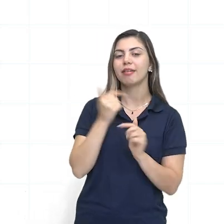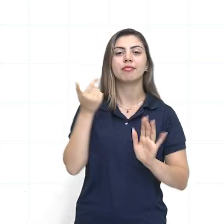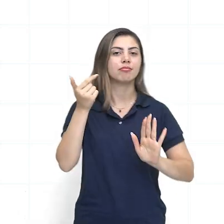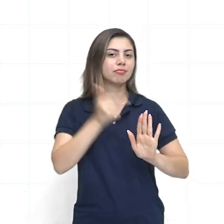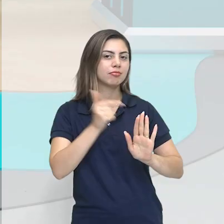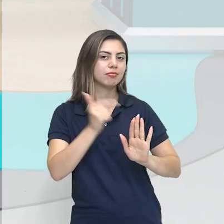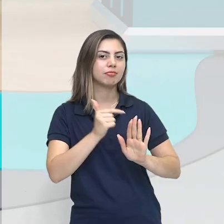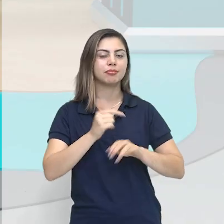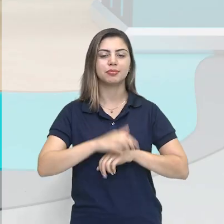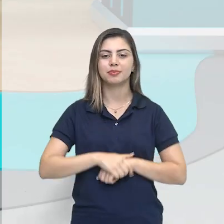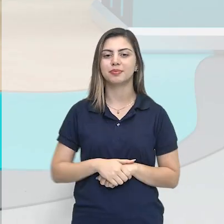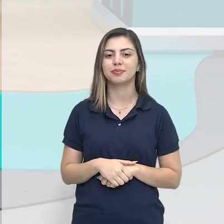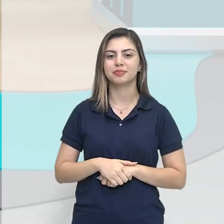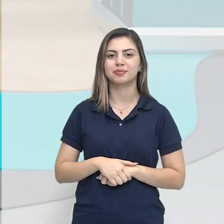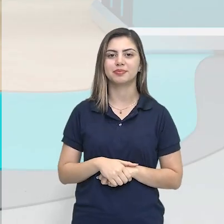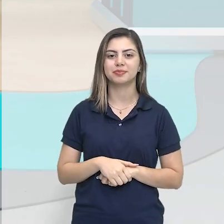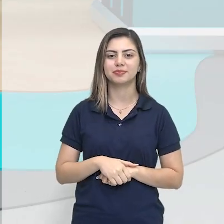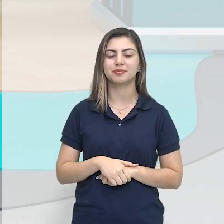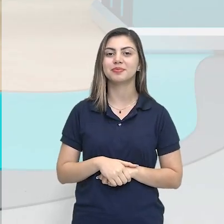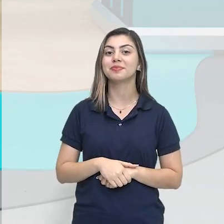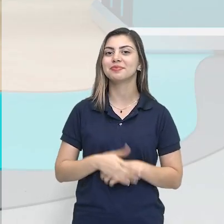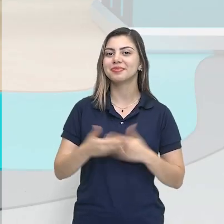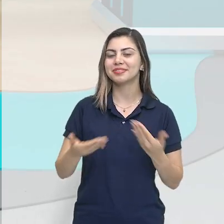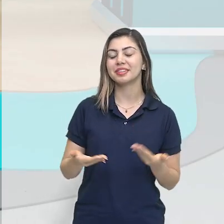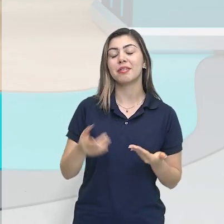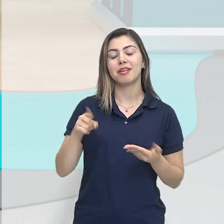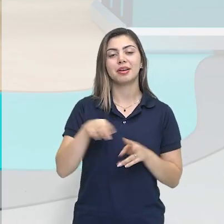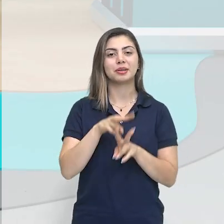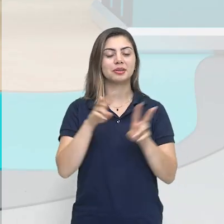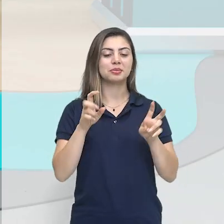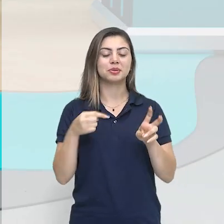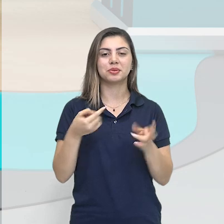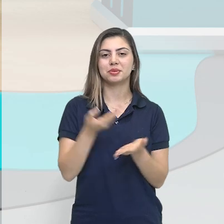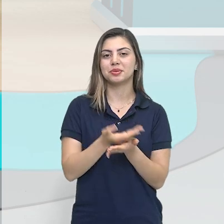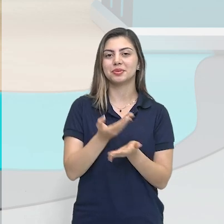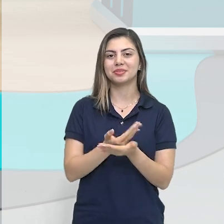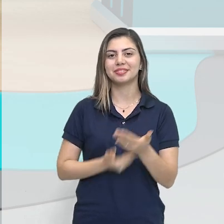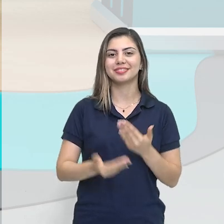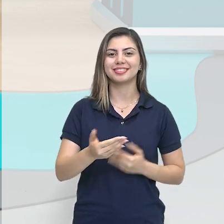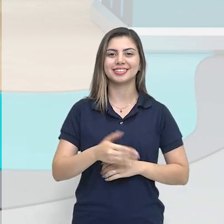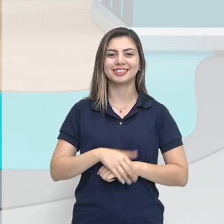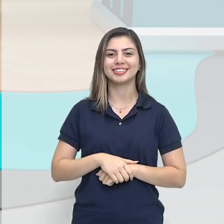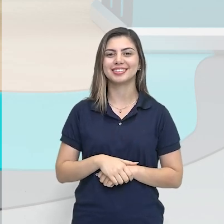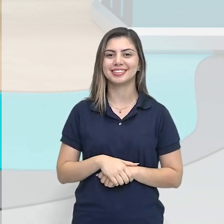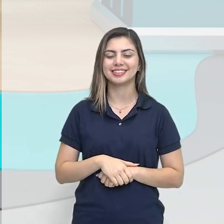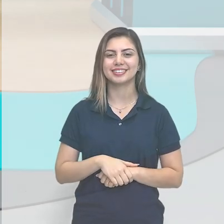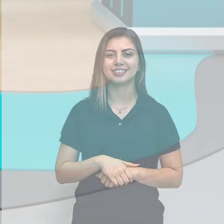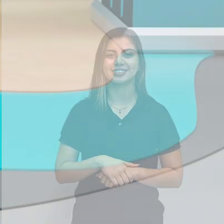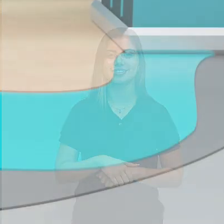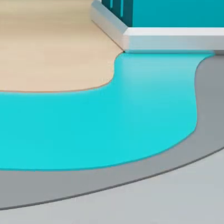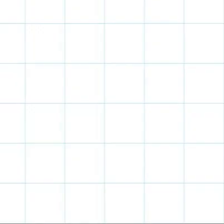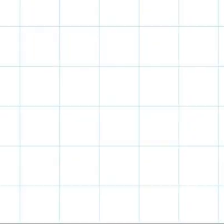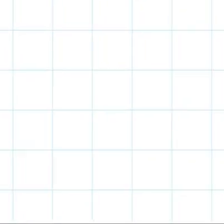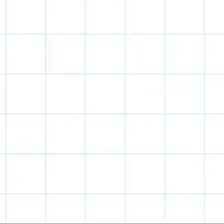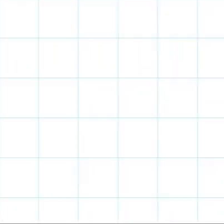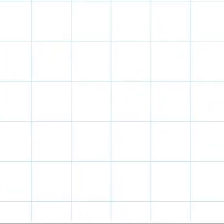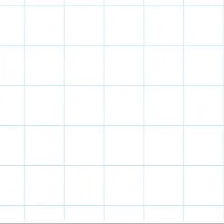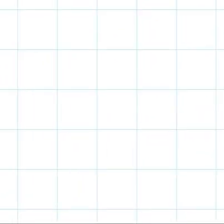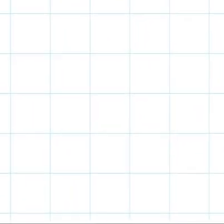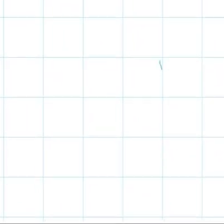e ironia. Muito bem, turma, então esse é o assunto que nós iremos estudar na nossa aula de hoje. Vamos lá.